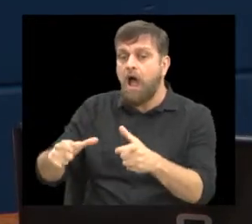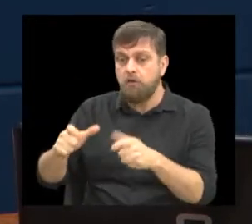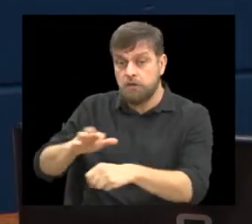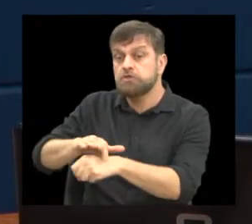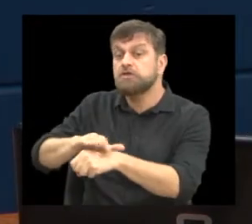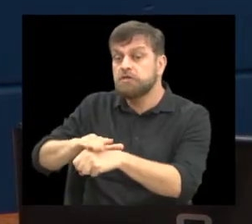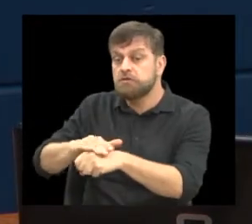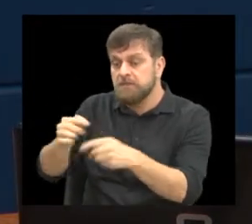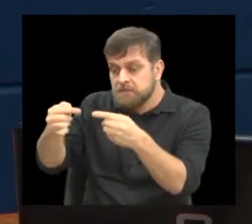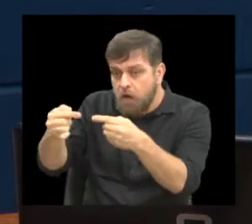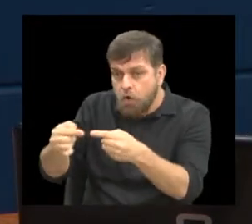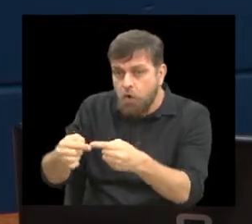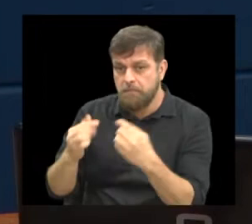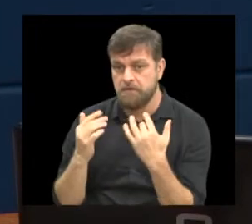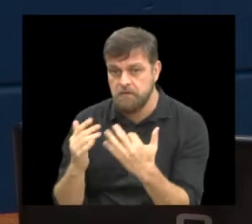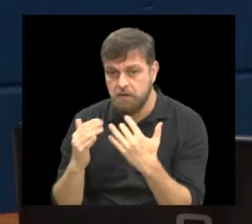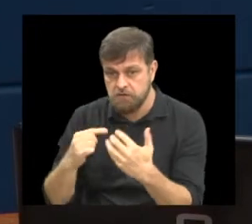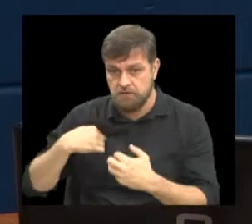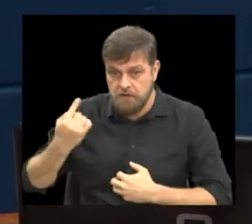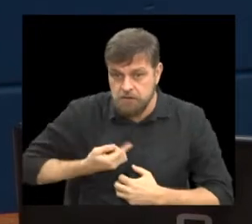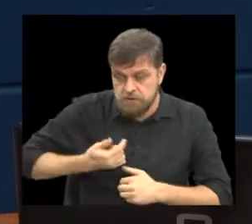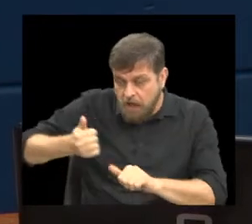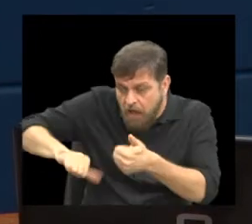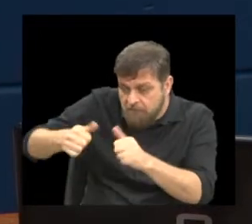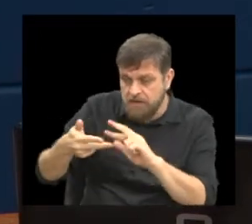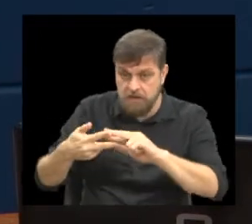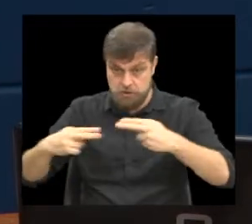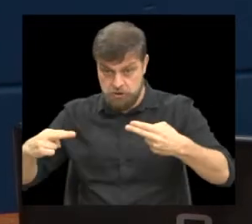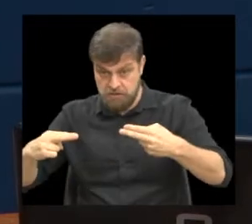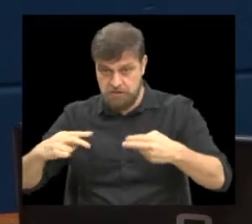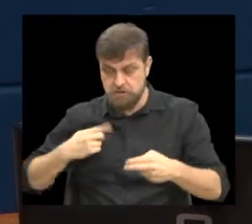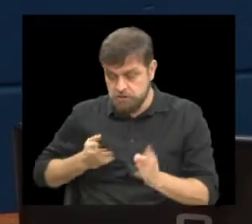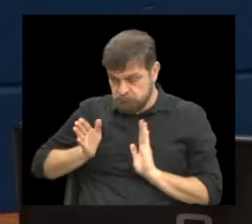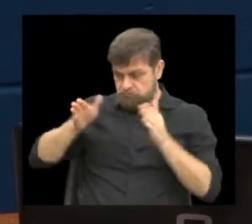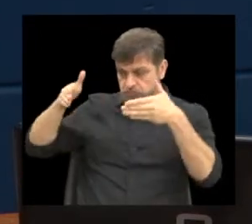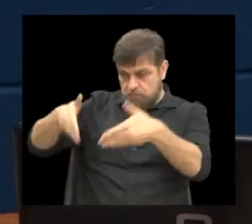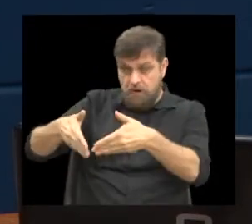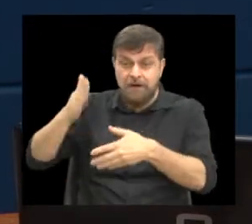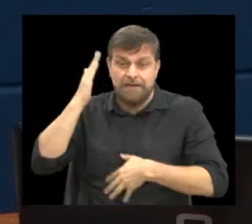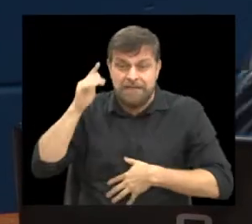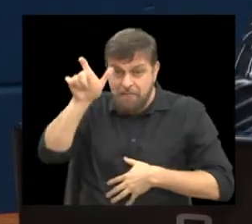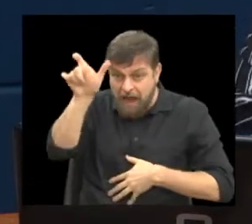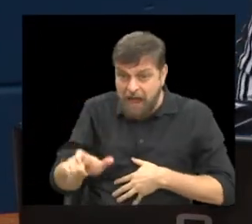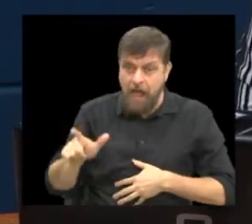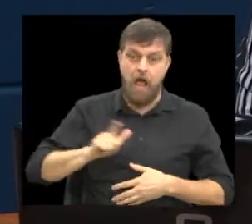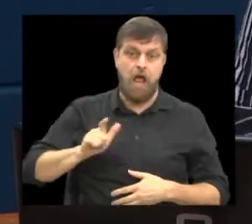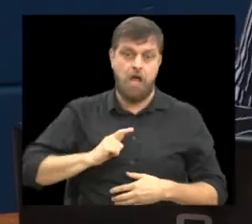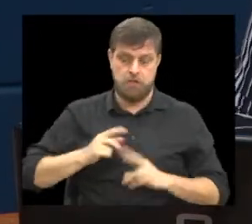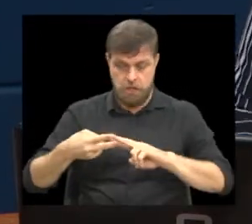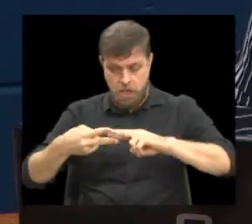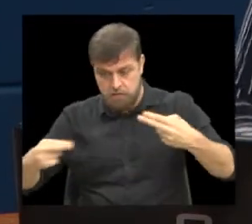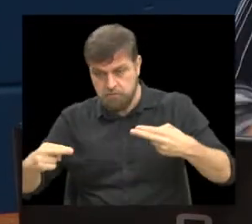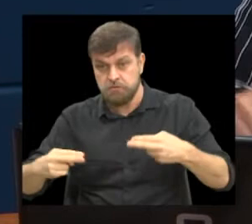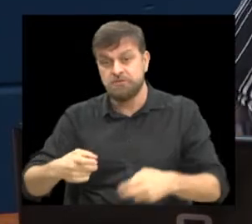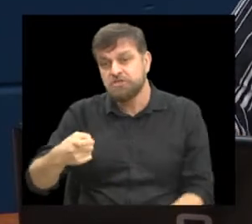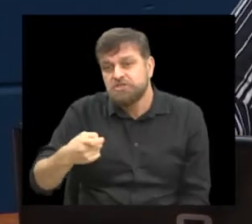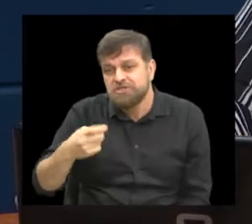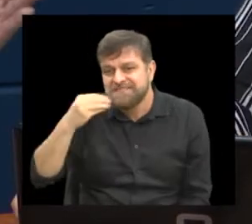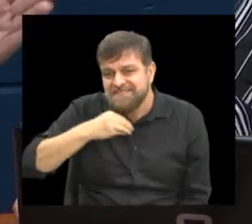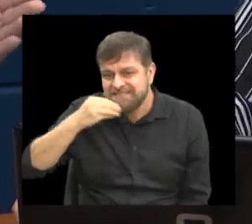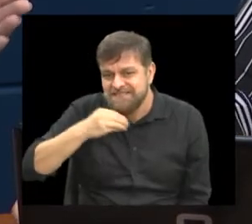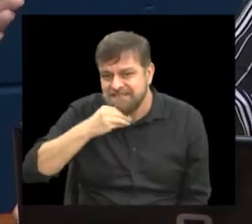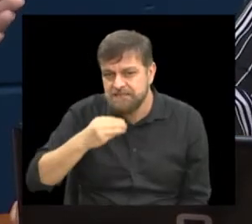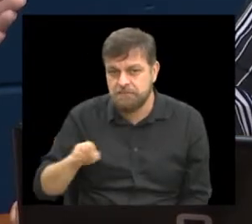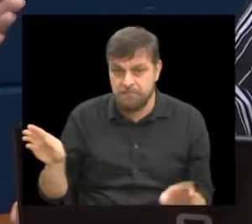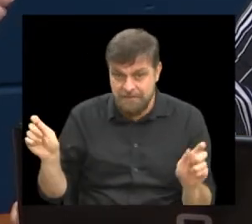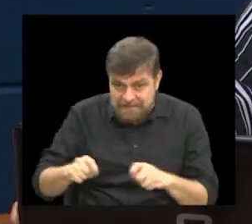você vai no foco, você faz uma avaliação genética, você vai no foco. Então, você sabe que ele tem um X frágil, mas pode ter